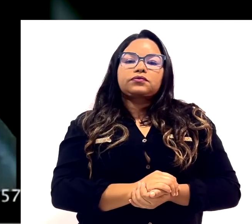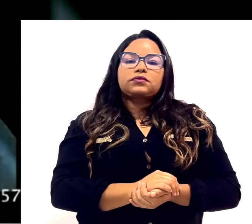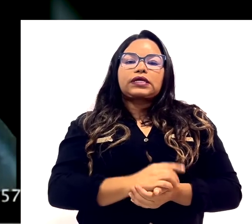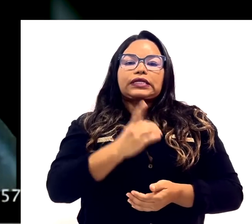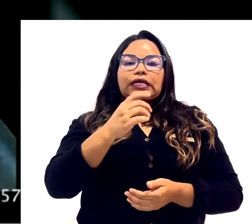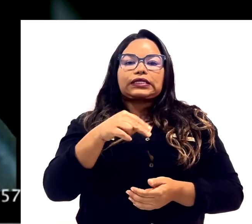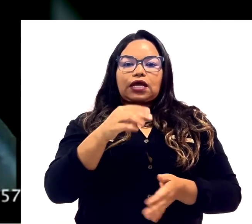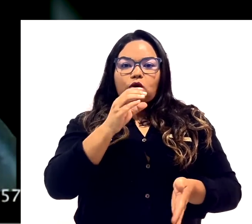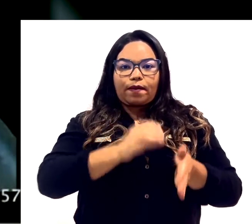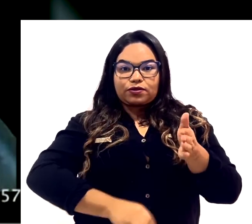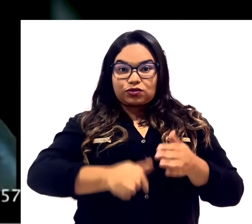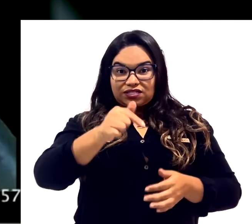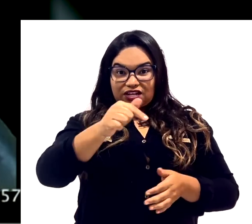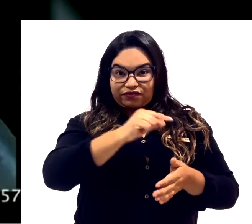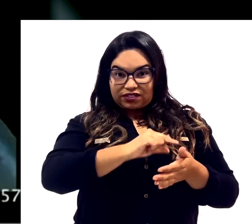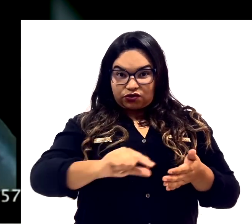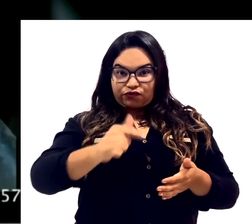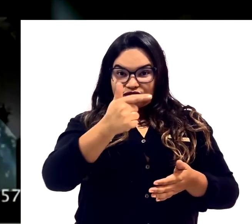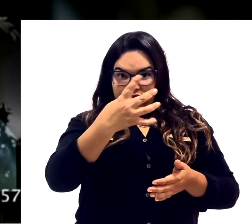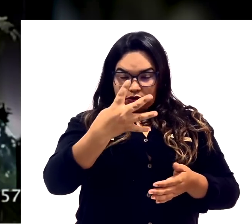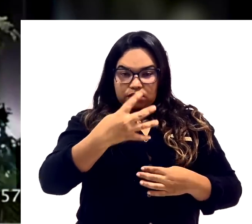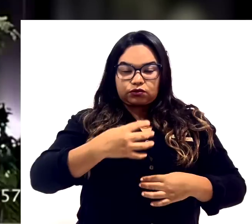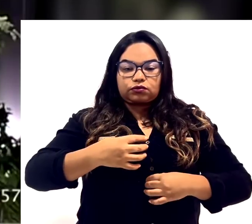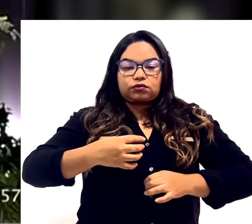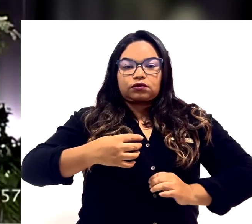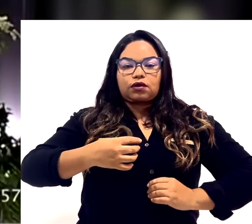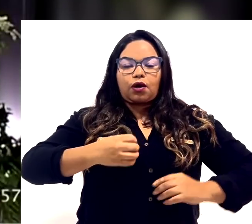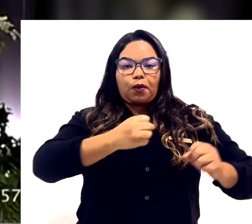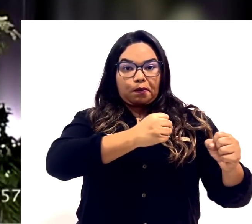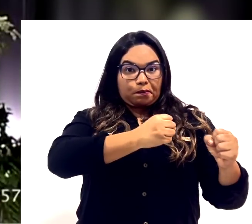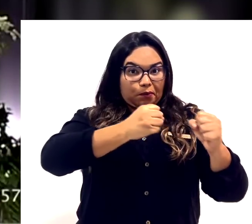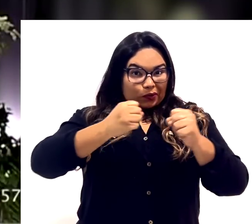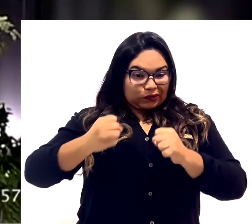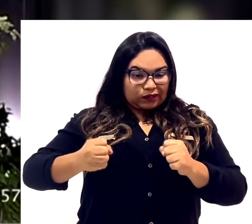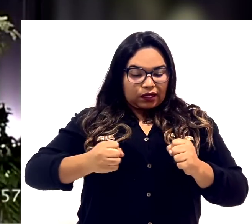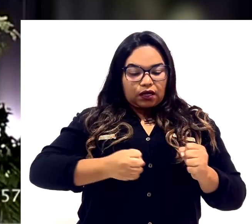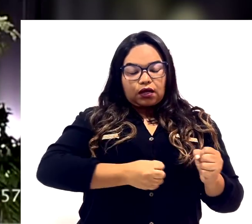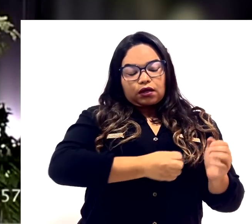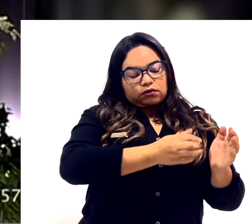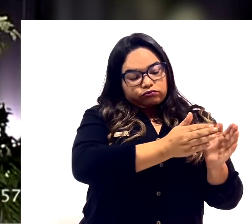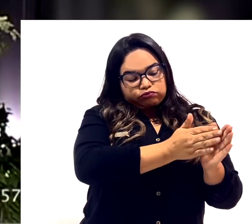Daniel 7:24. E que este poder estará conosco até que Jesus venha.